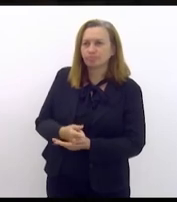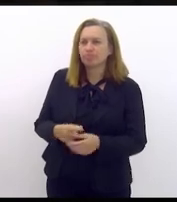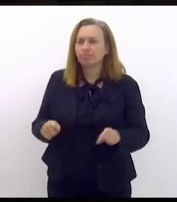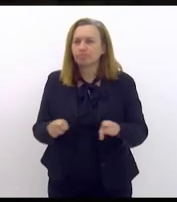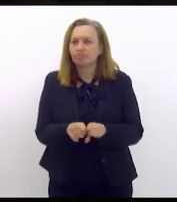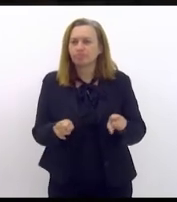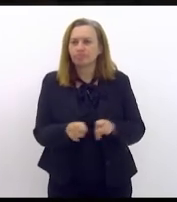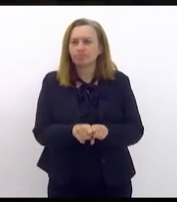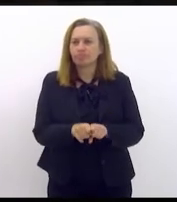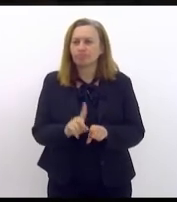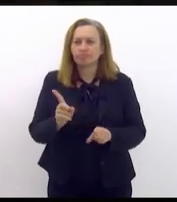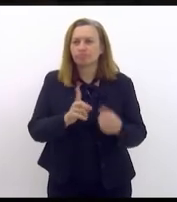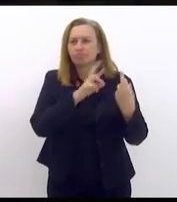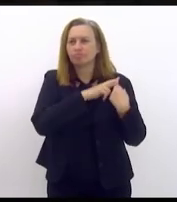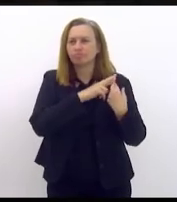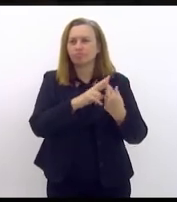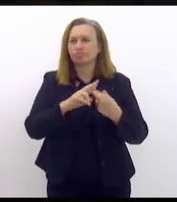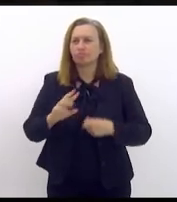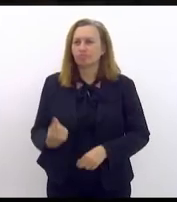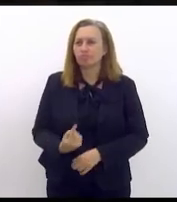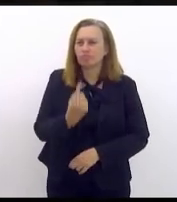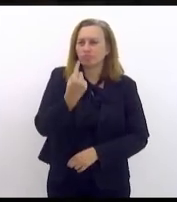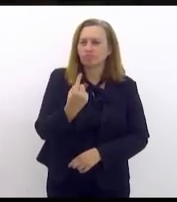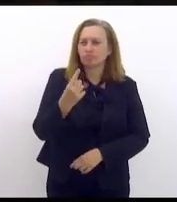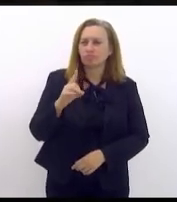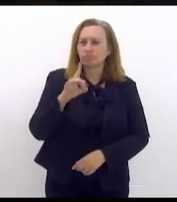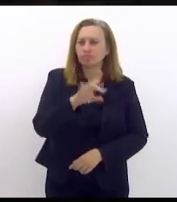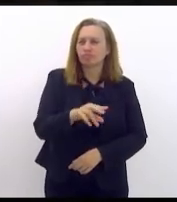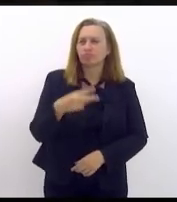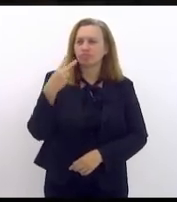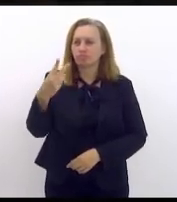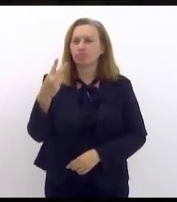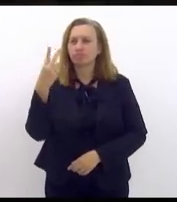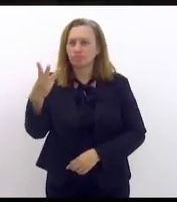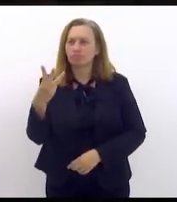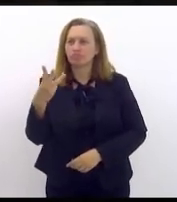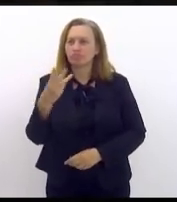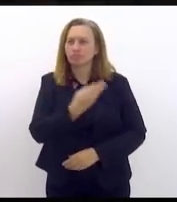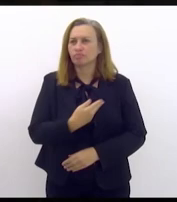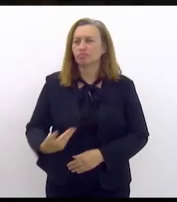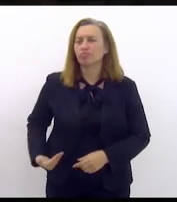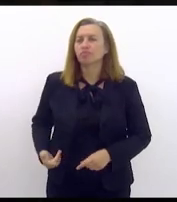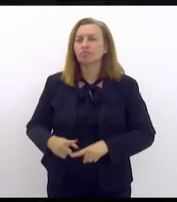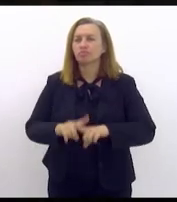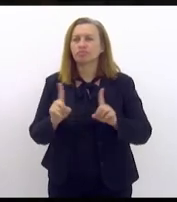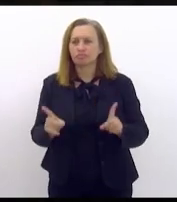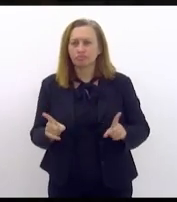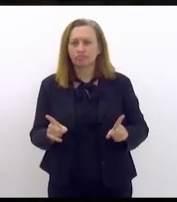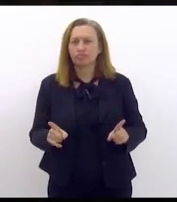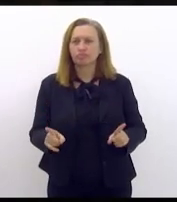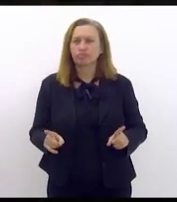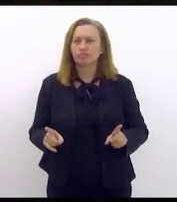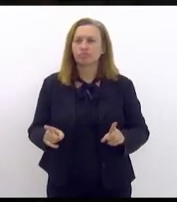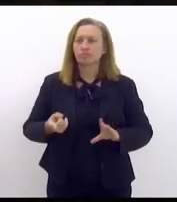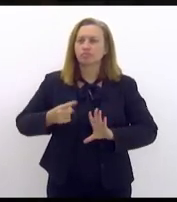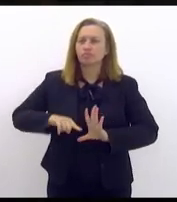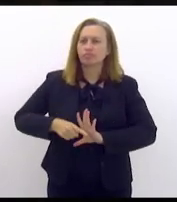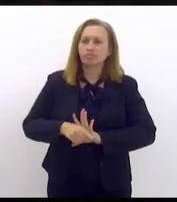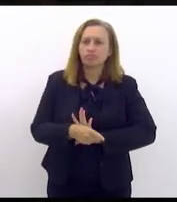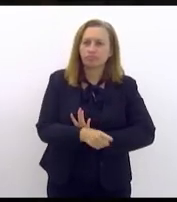é responsabilidade única e exclusiva dos últimos 2 ou 3 governos. Mas ela deita raízes